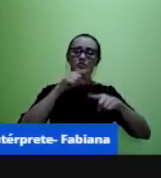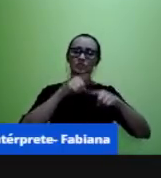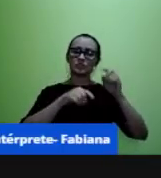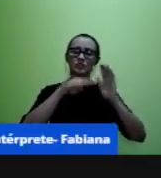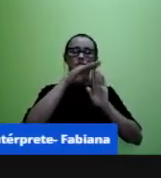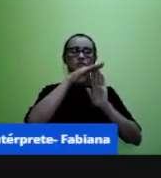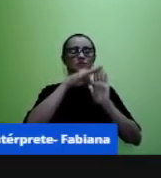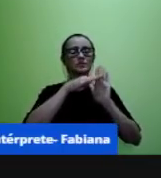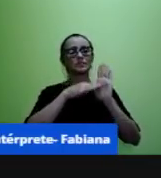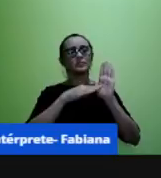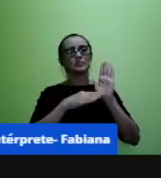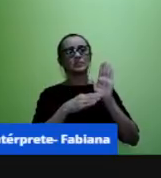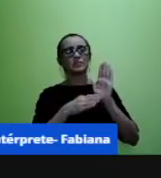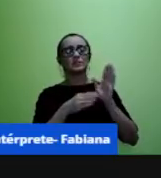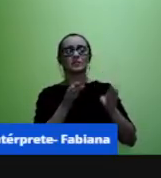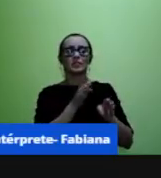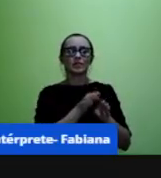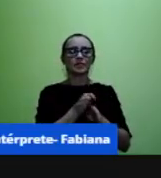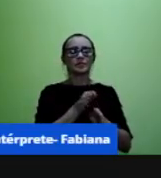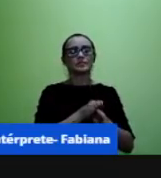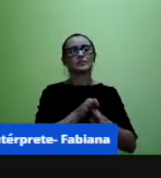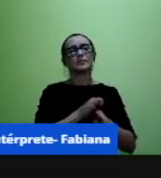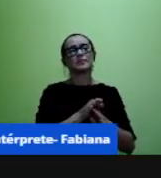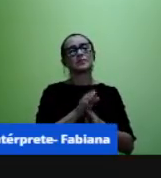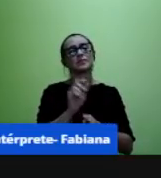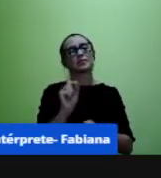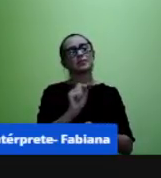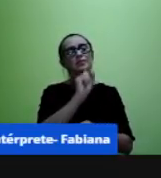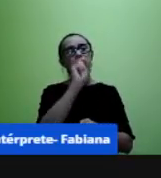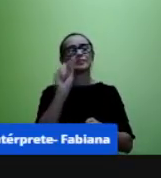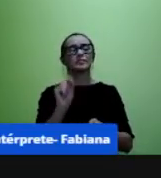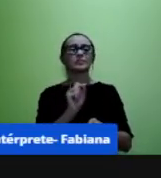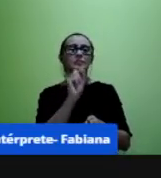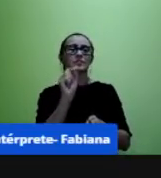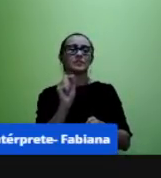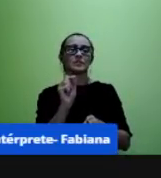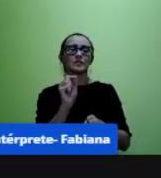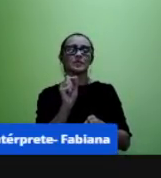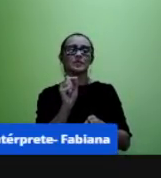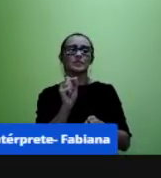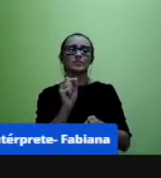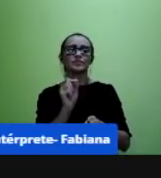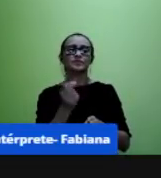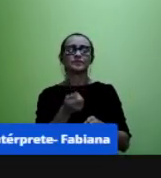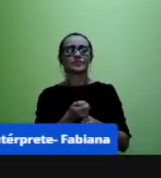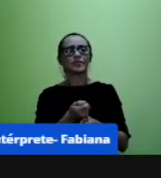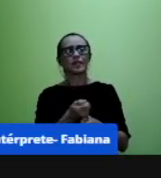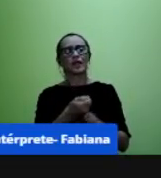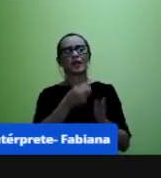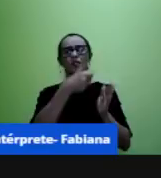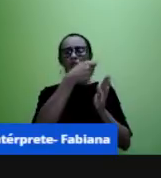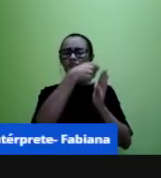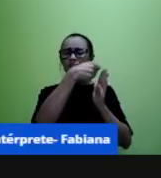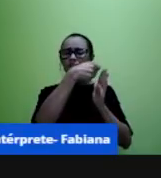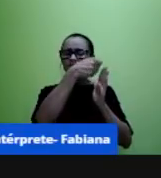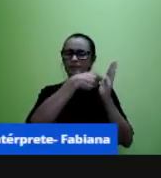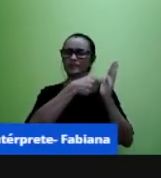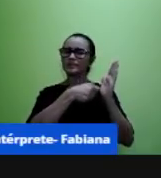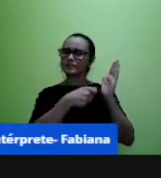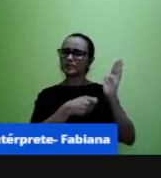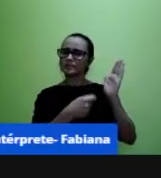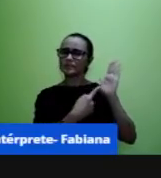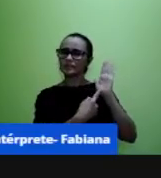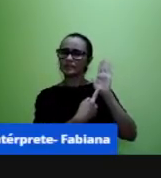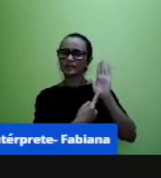como sugestão de instrumento avaliativo uma ficha de observação, professor. Então, olhando na